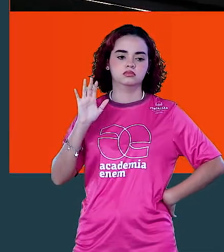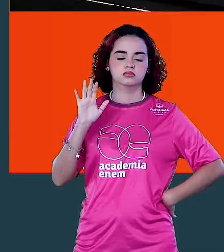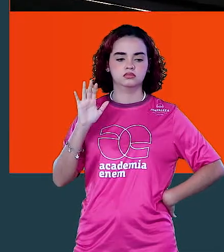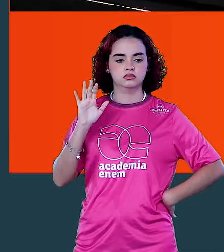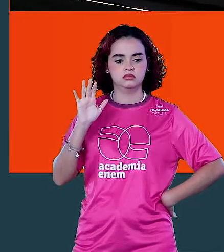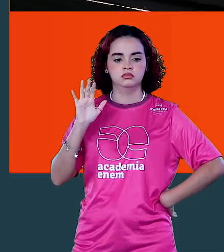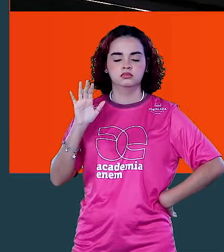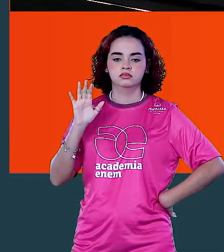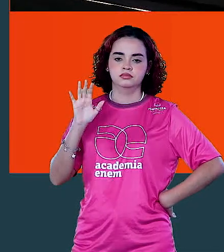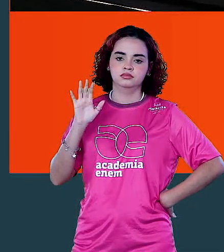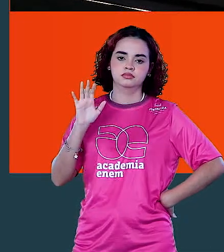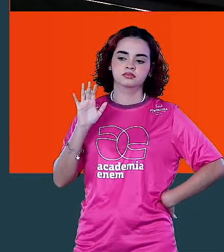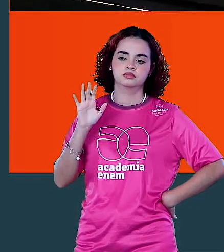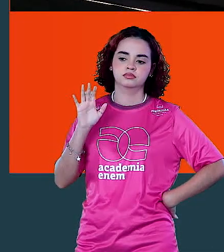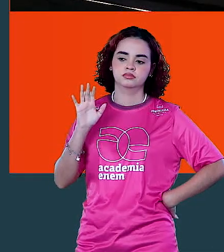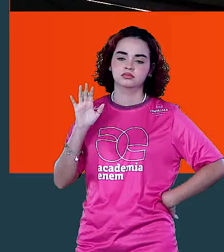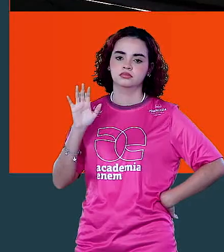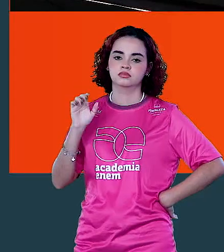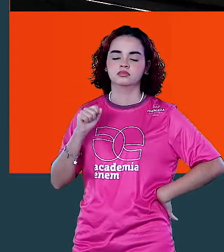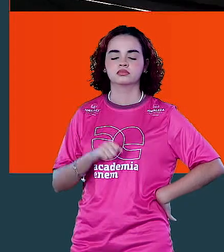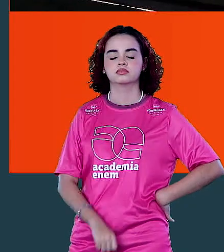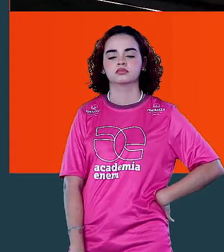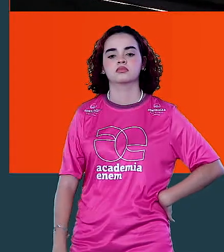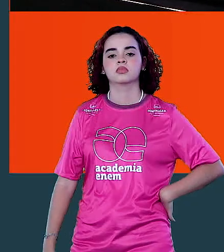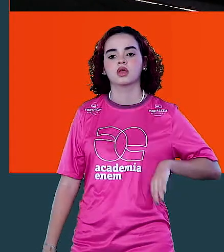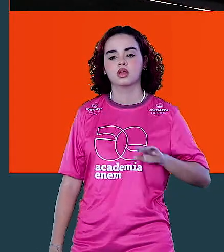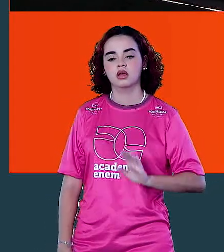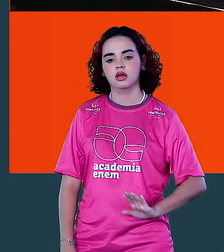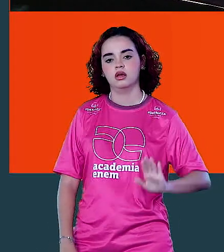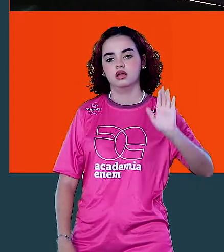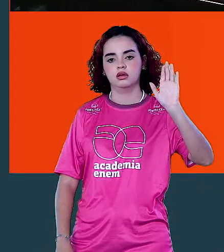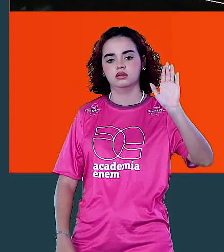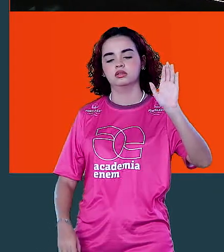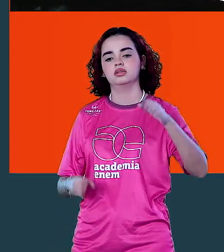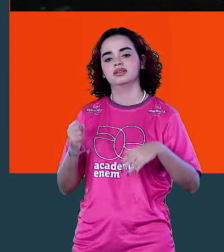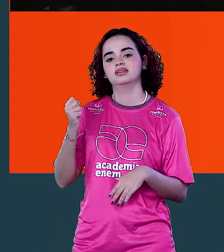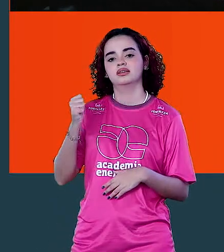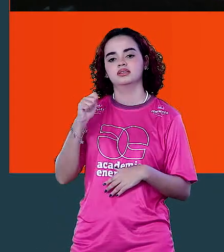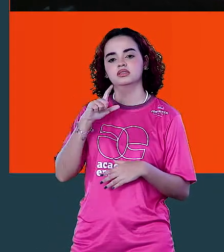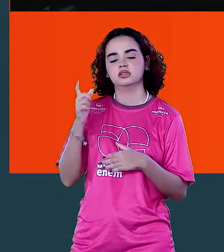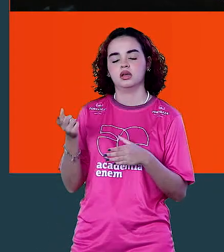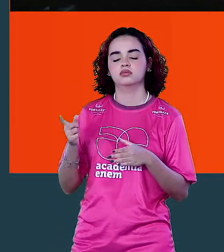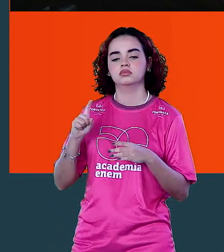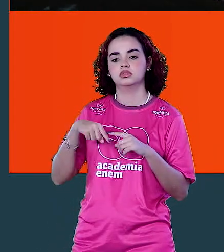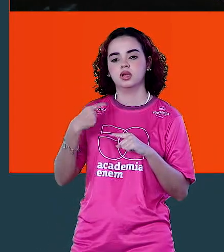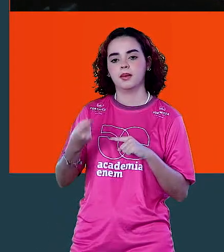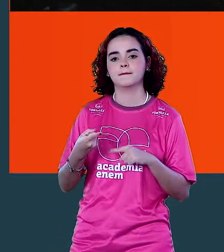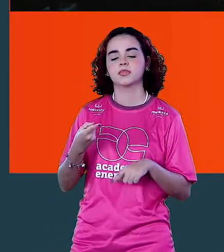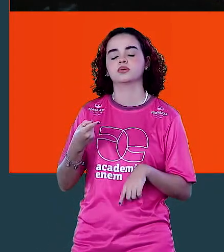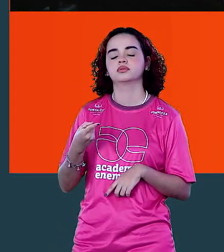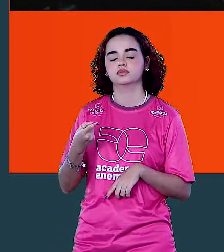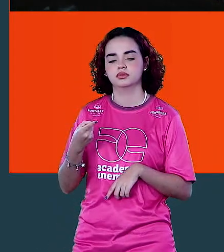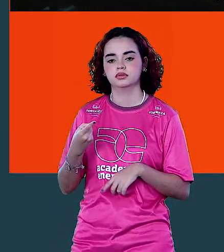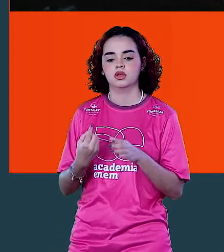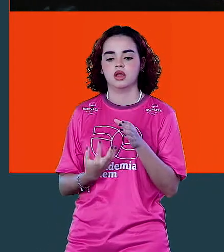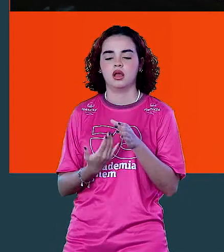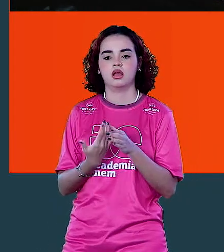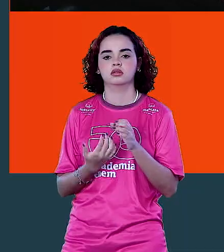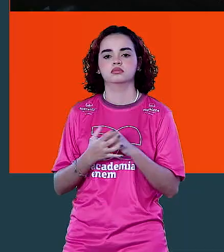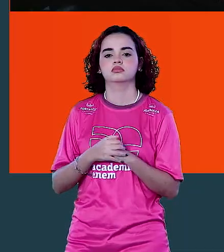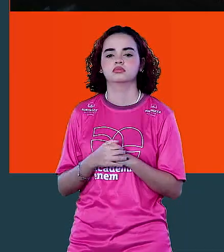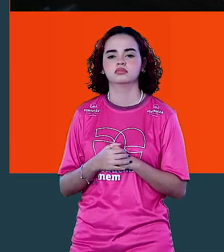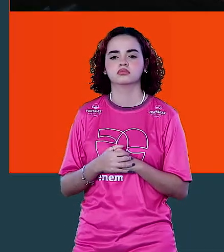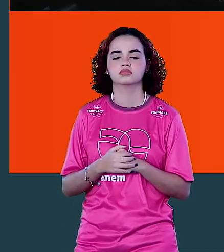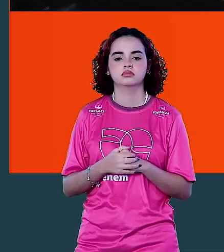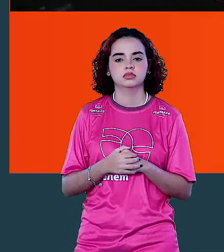Beleza. Levanta a mão aí, quem coloca sal depois que a água ferve? A galera tá fazendo certo. Puxa, tá fazendo